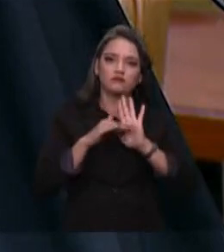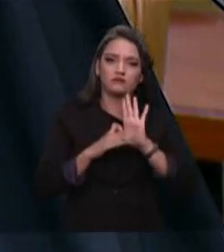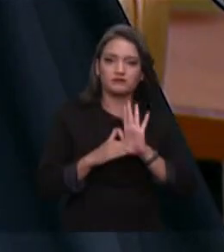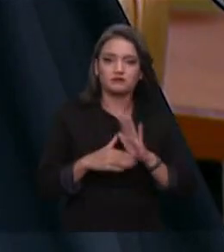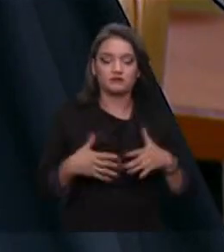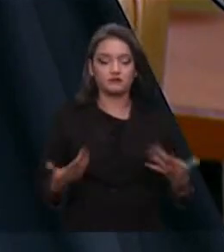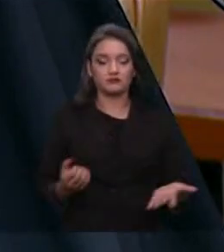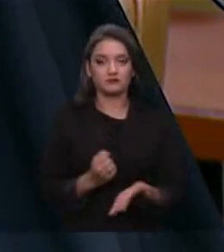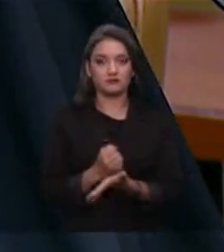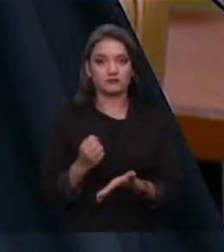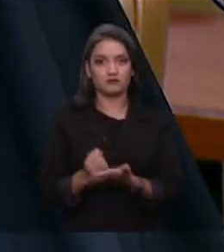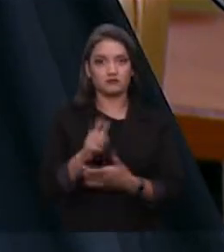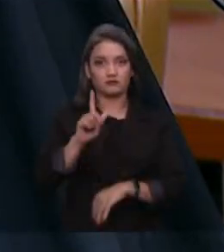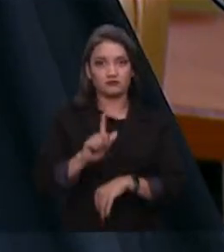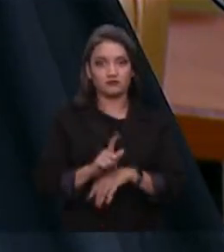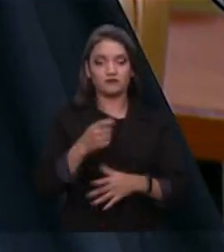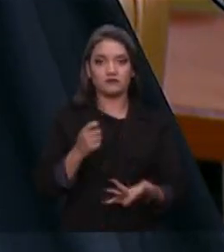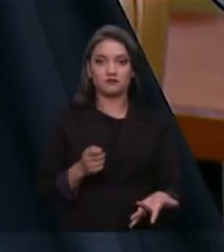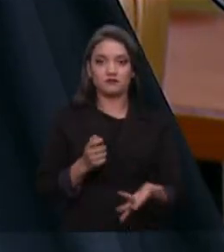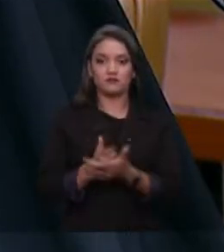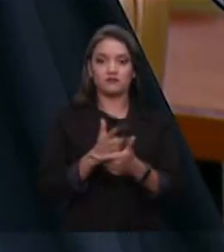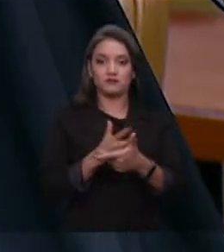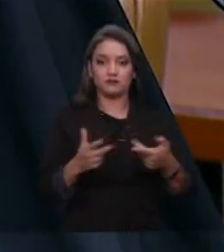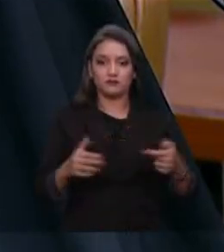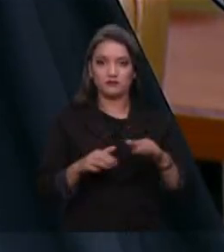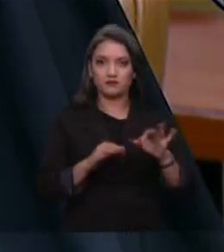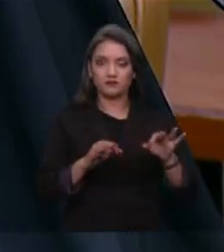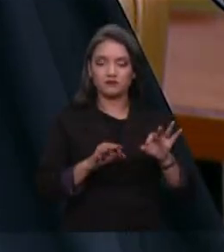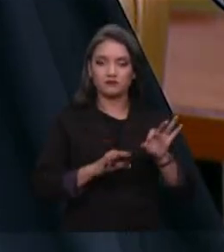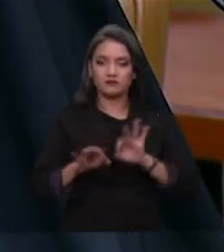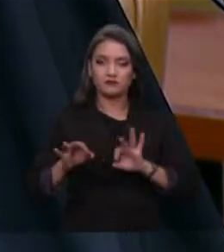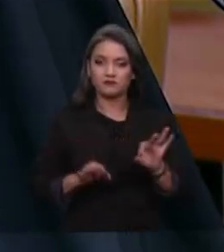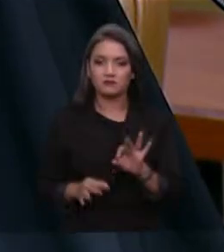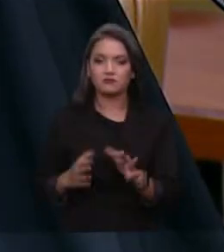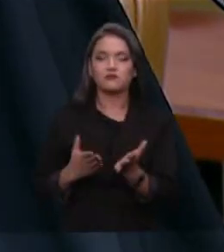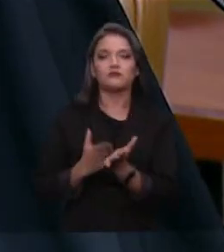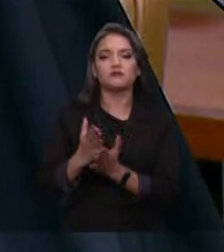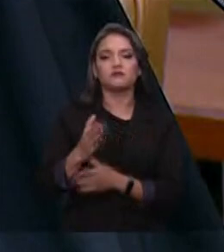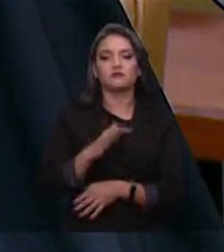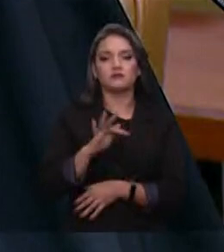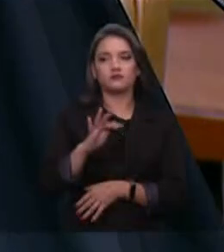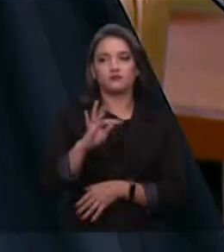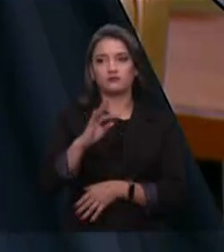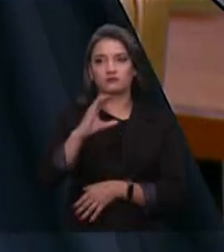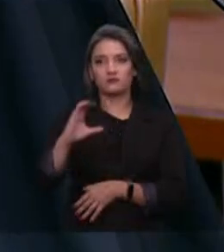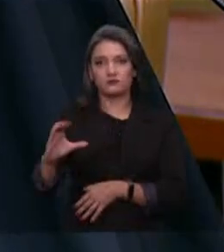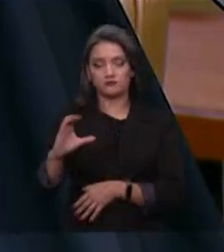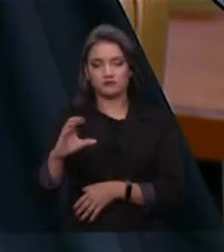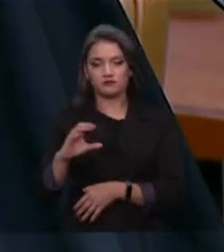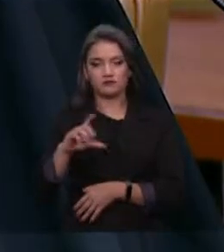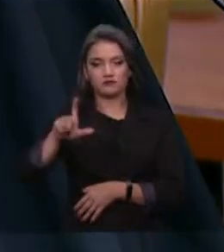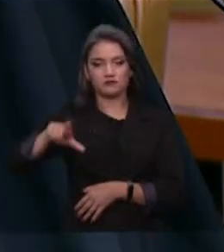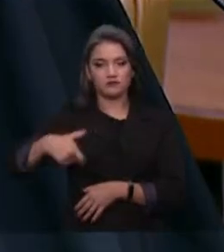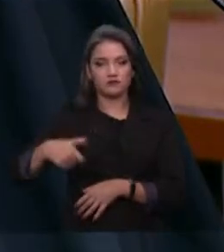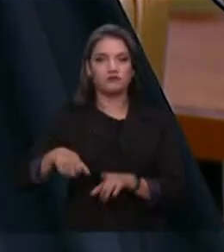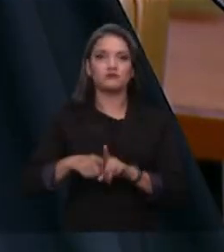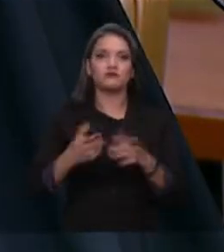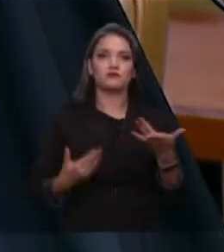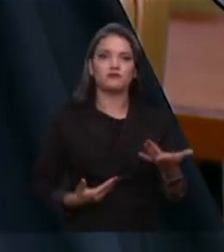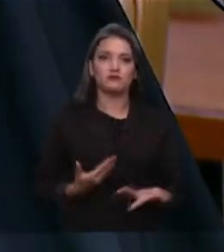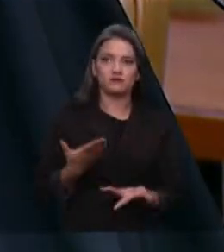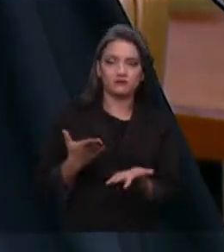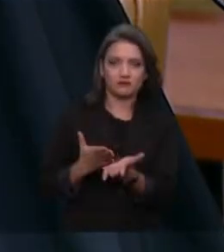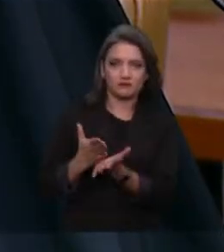contrato de gestão de pagamentos e programas de fidelidade firmado com a FTC Cards Processamento e Serviços de Fidelização Limitada,